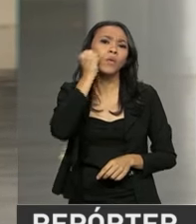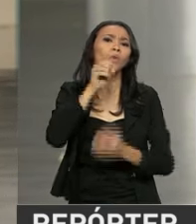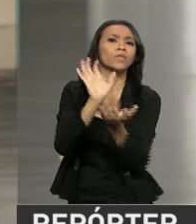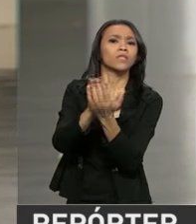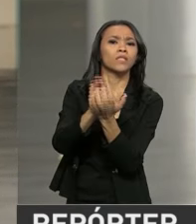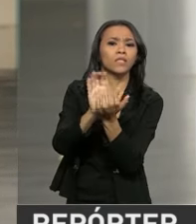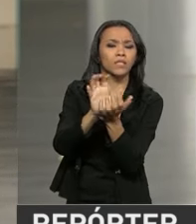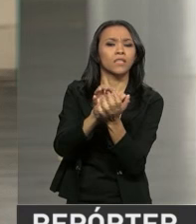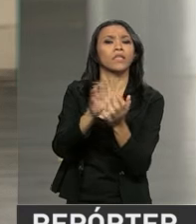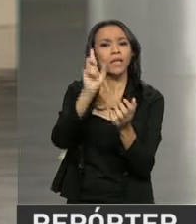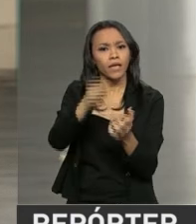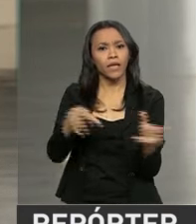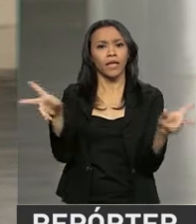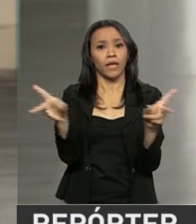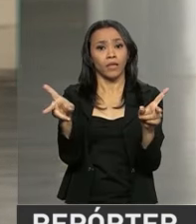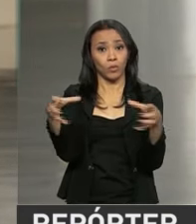Coelho,